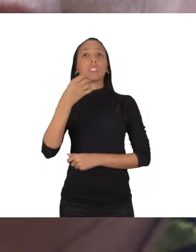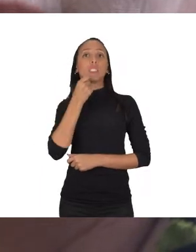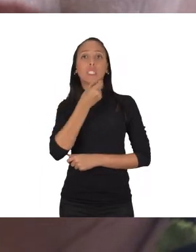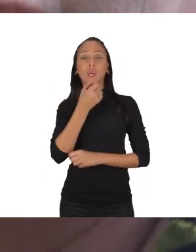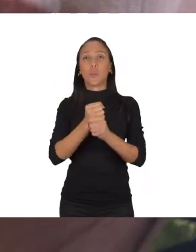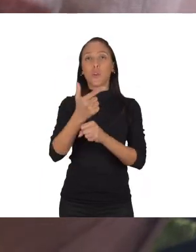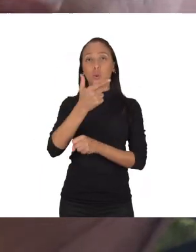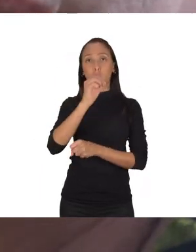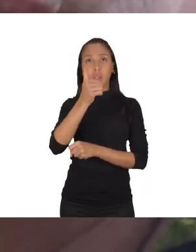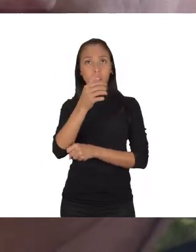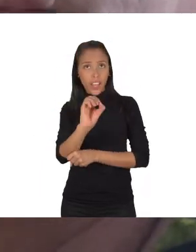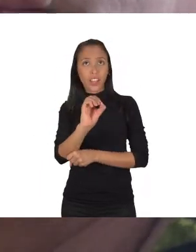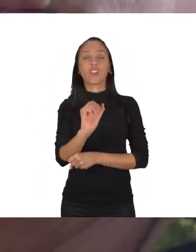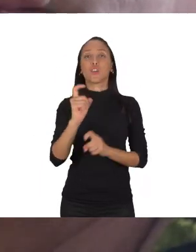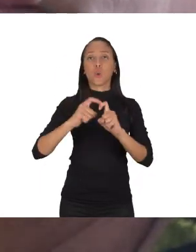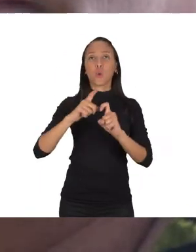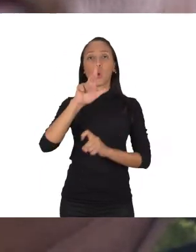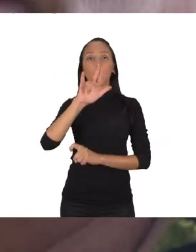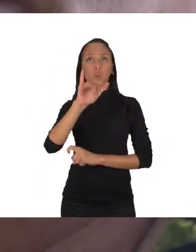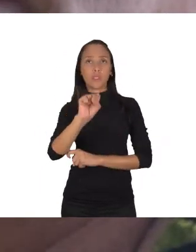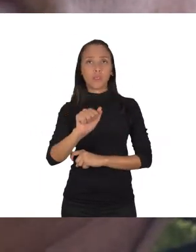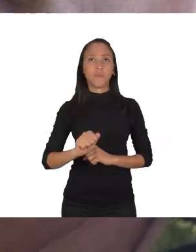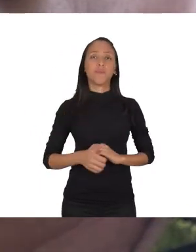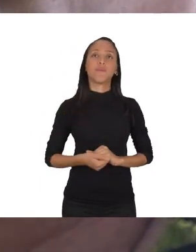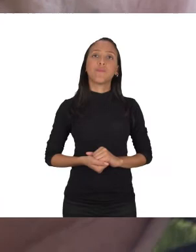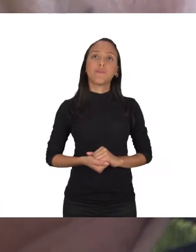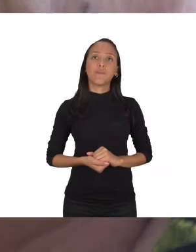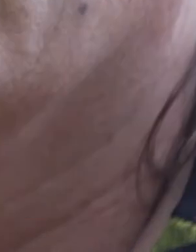2010, doutora Heloísa Pacheco Ferreira.